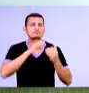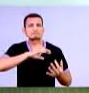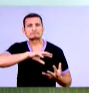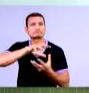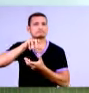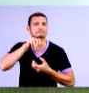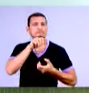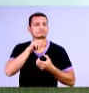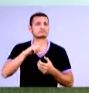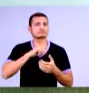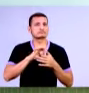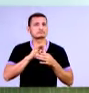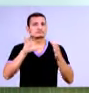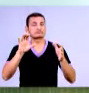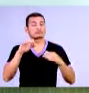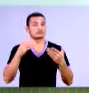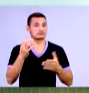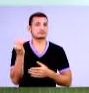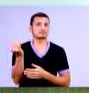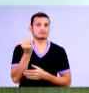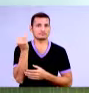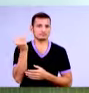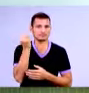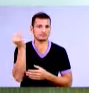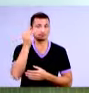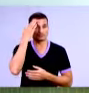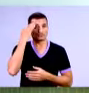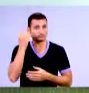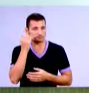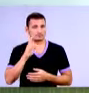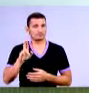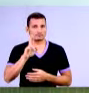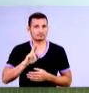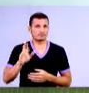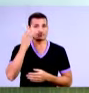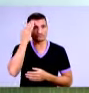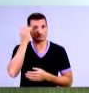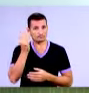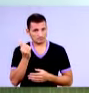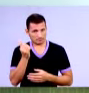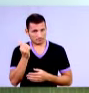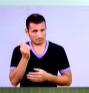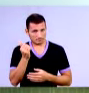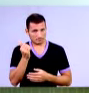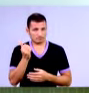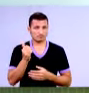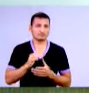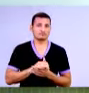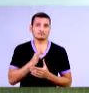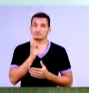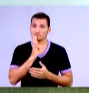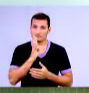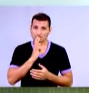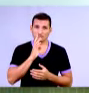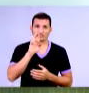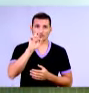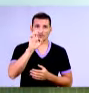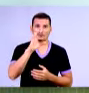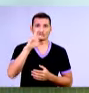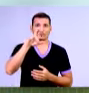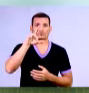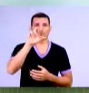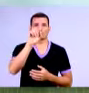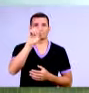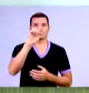informação disponível. Então aí a importância, né, de saber utilizar, de saber dosar esses recursos para apresentar as